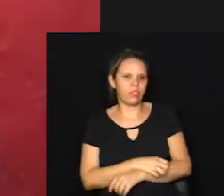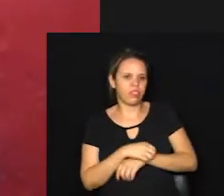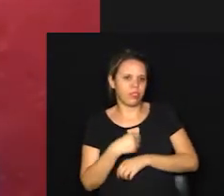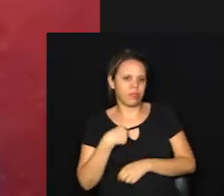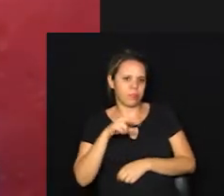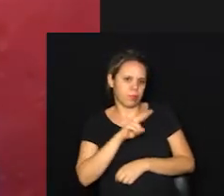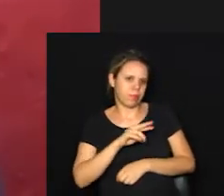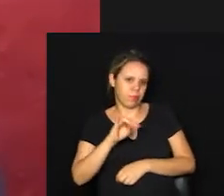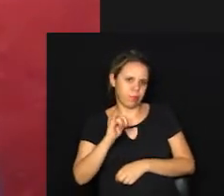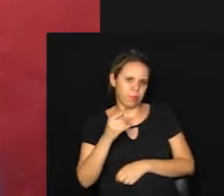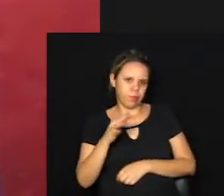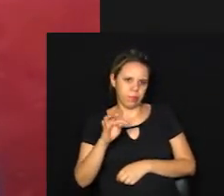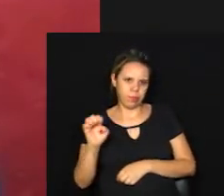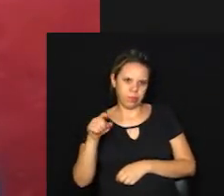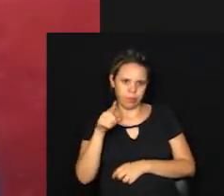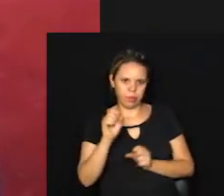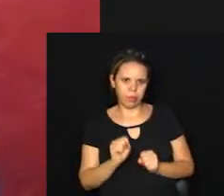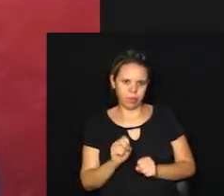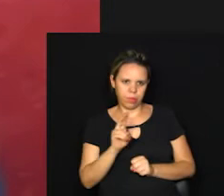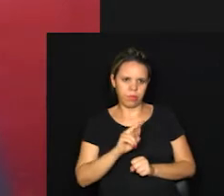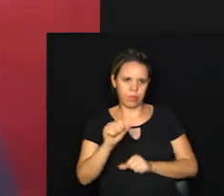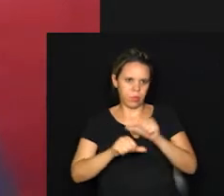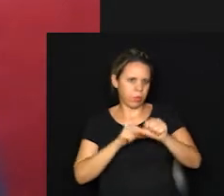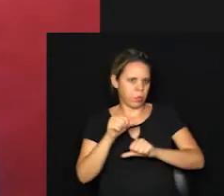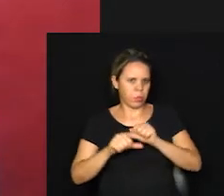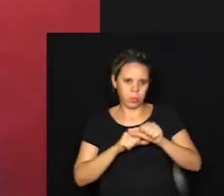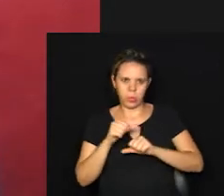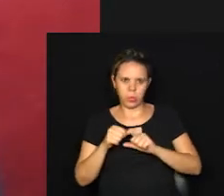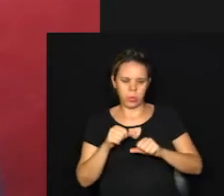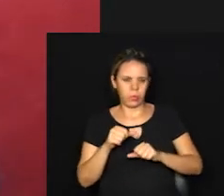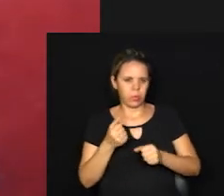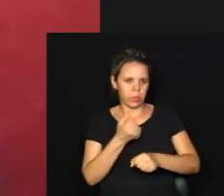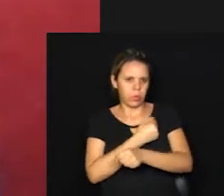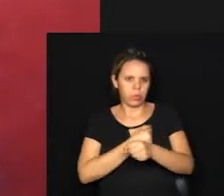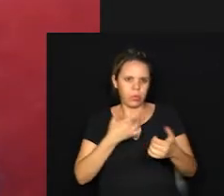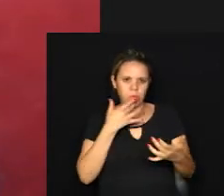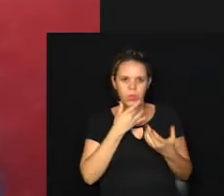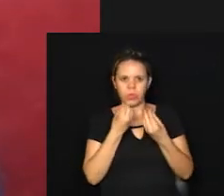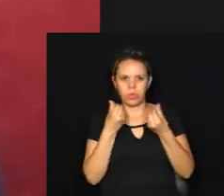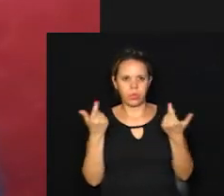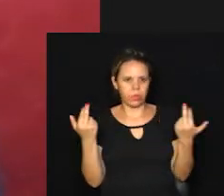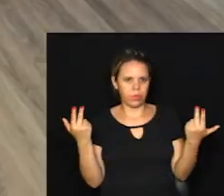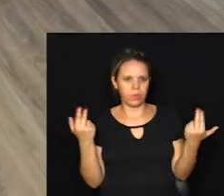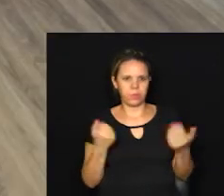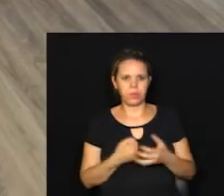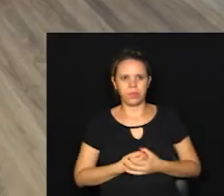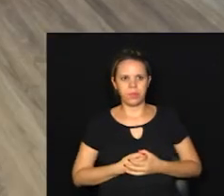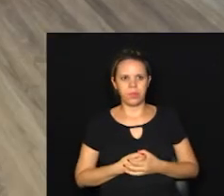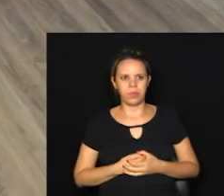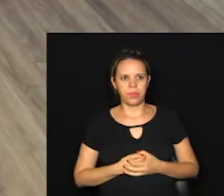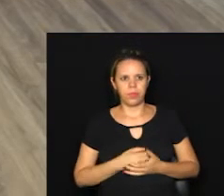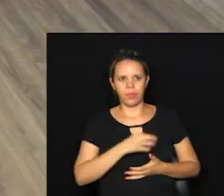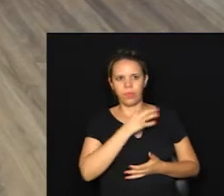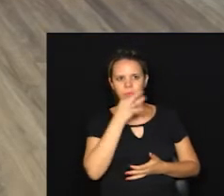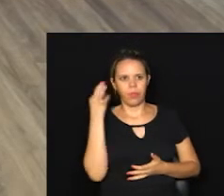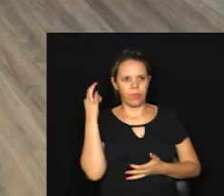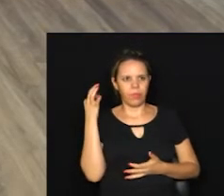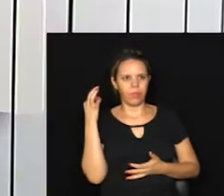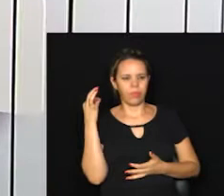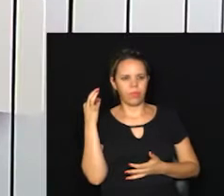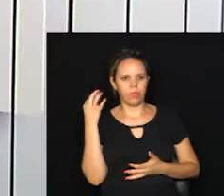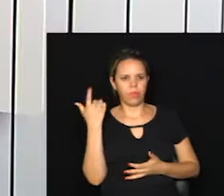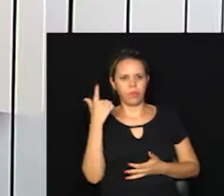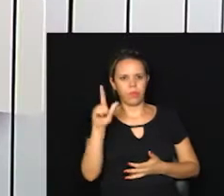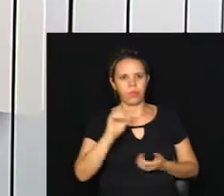usando o Tahiti. Mas você pode trocar, que a receita vai ficar saborosa do mesmo jeito. Ótimo.